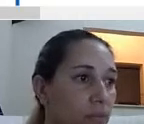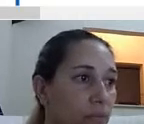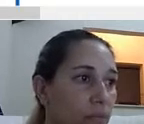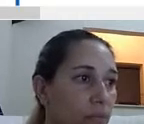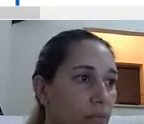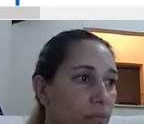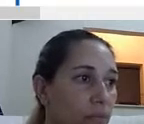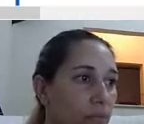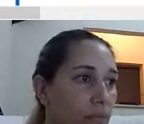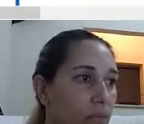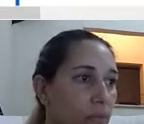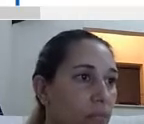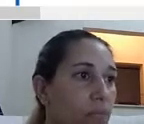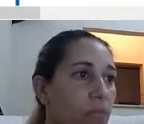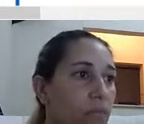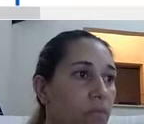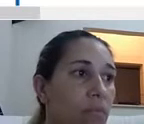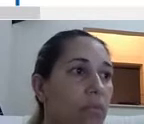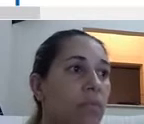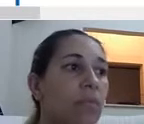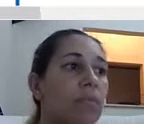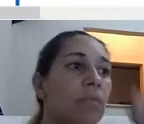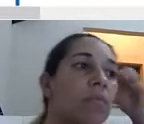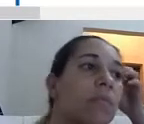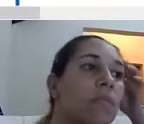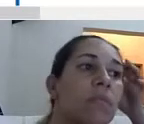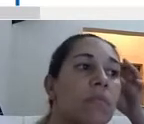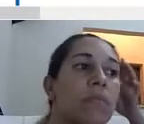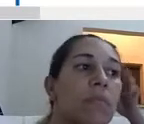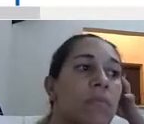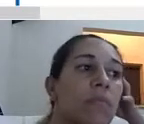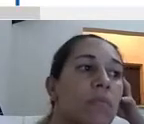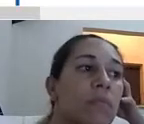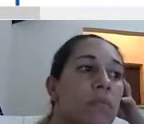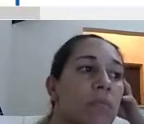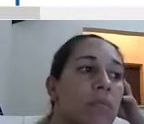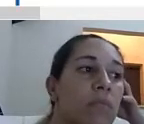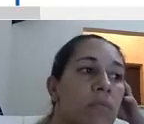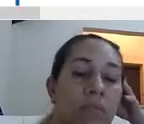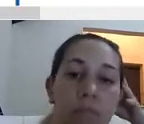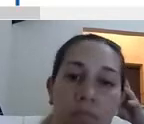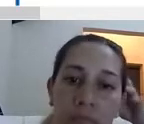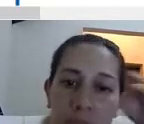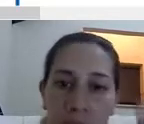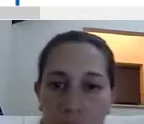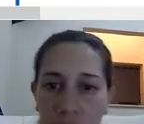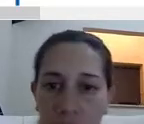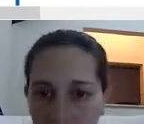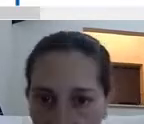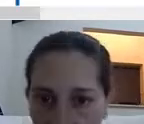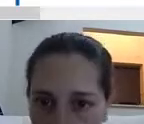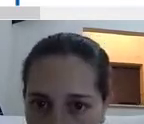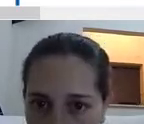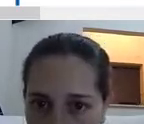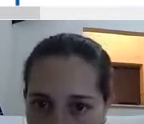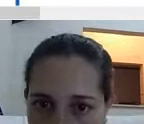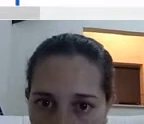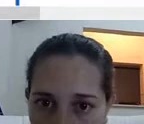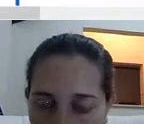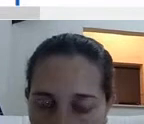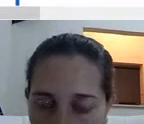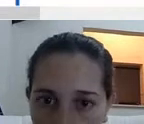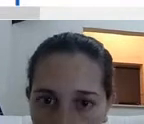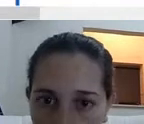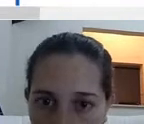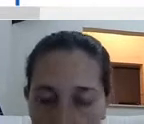variável, né, de caractere, varchar, depois a gente vai entrar nesse detalhe para o que é varchar, o que é